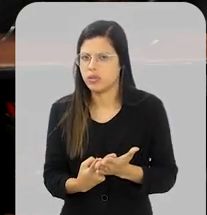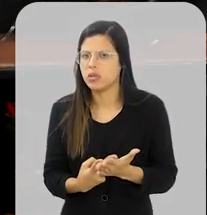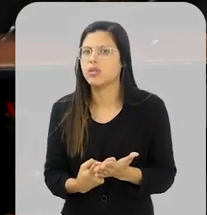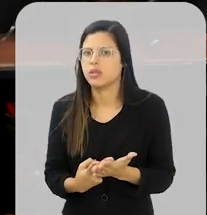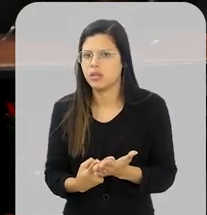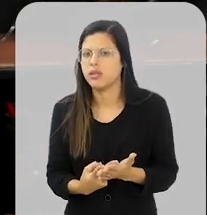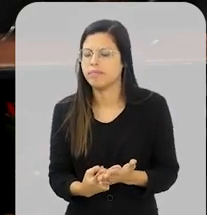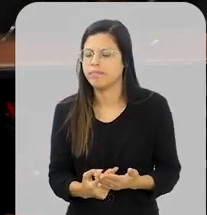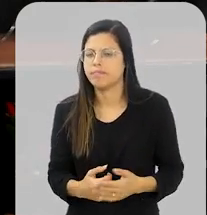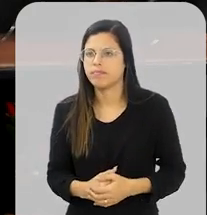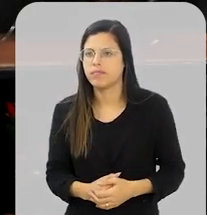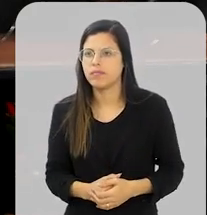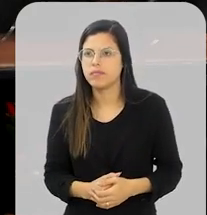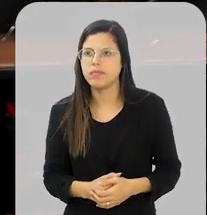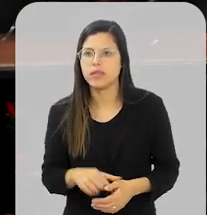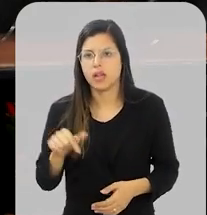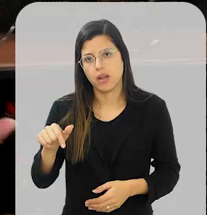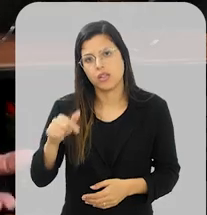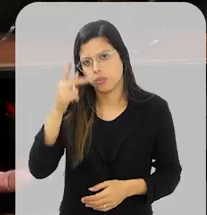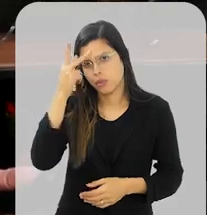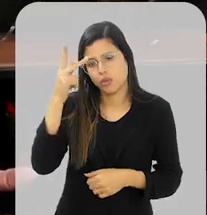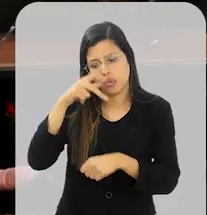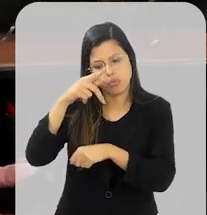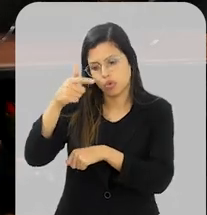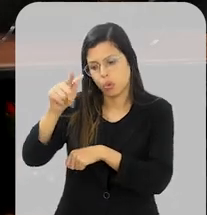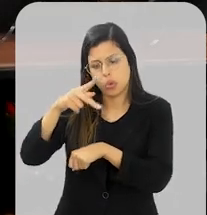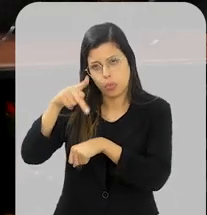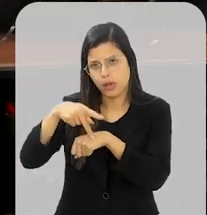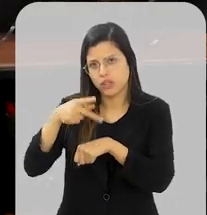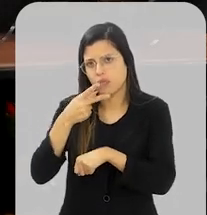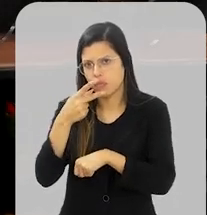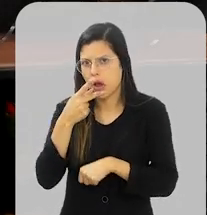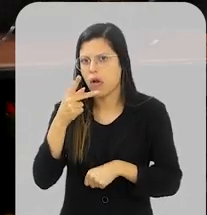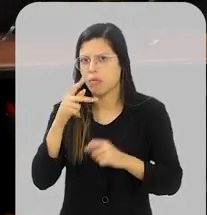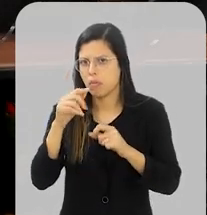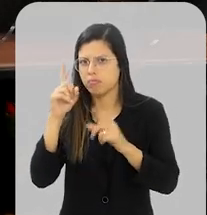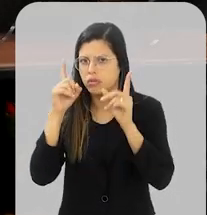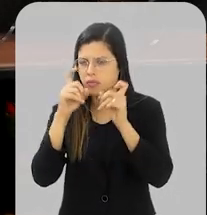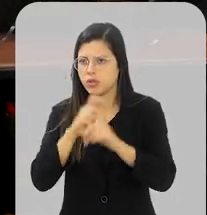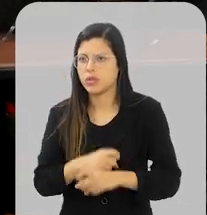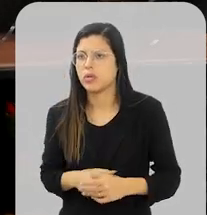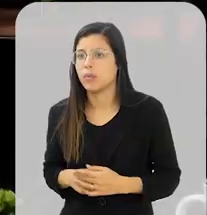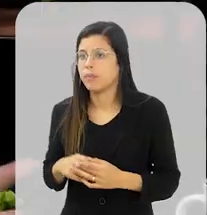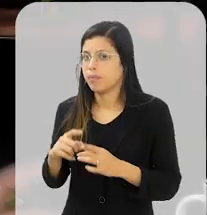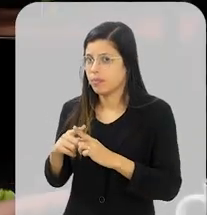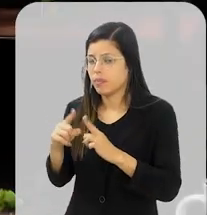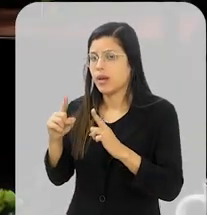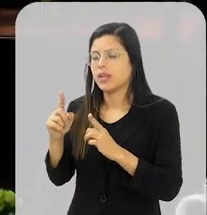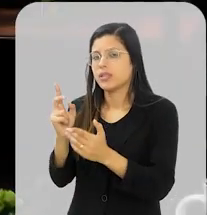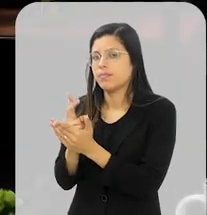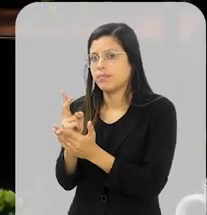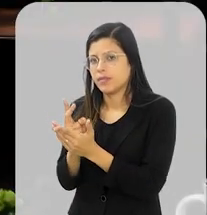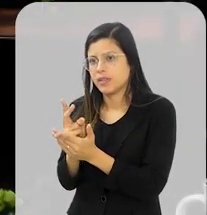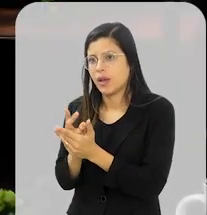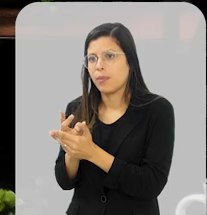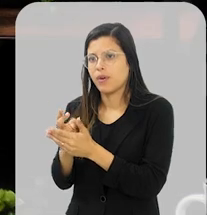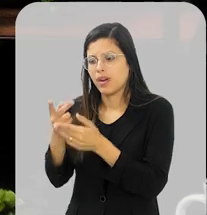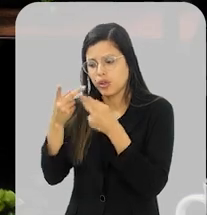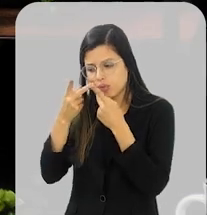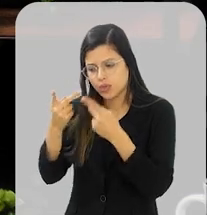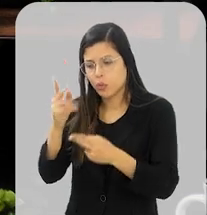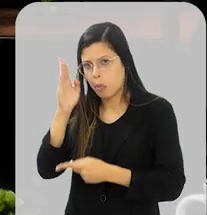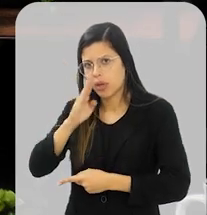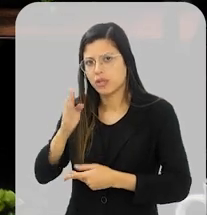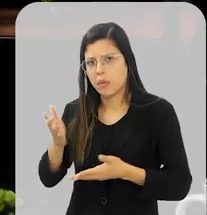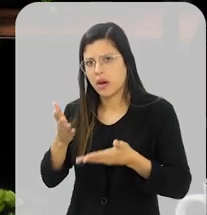traduzida pelos estrangeiros, segundo eles. Por isso que eu Mas eles sempre espantado. Que vêm ao Brasil, né, eles querem